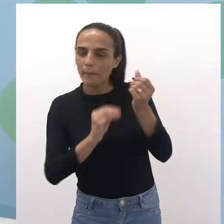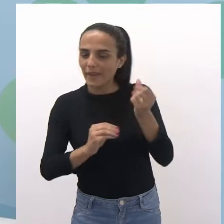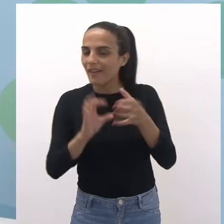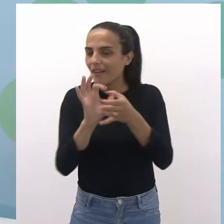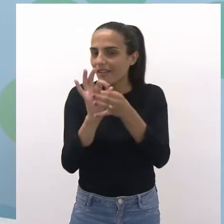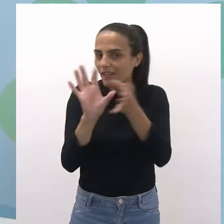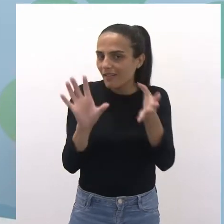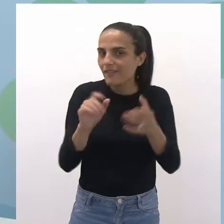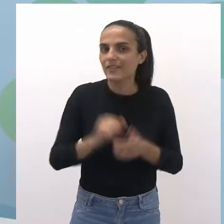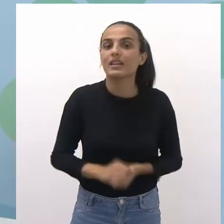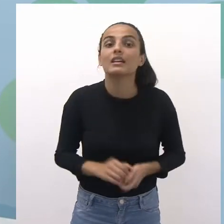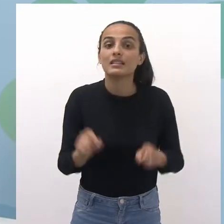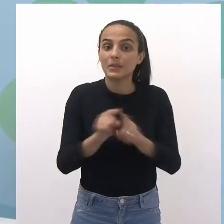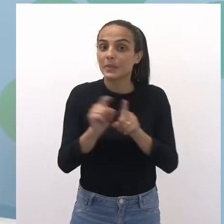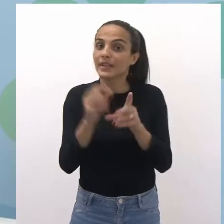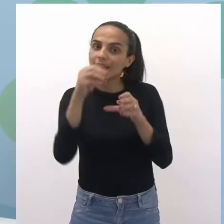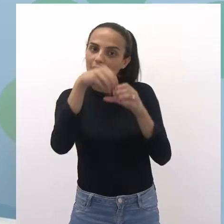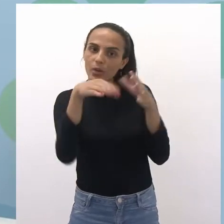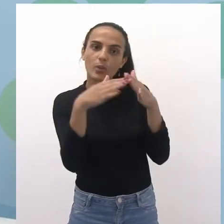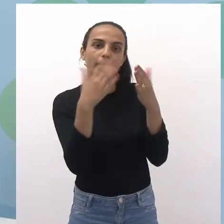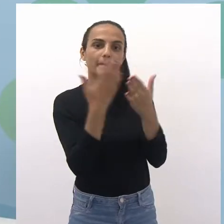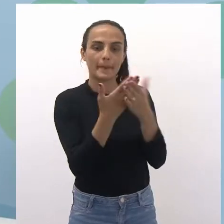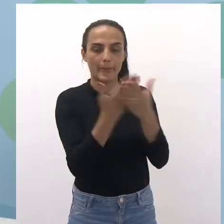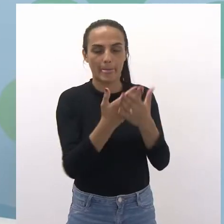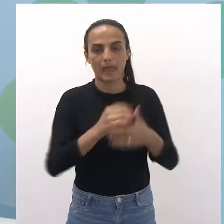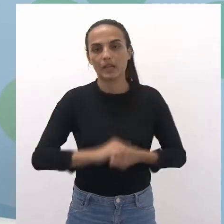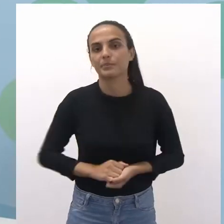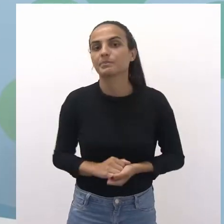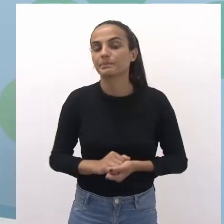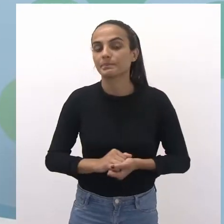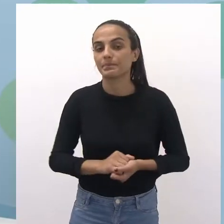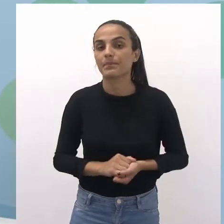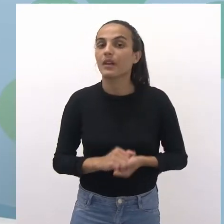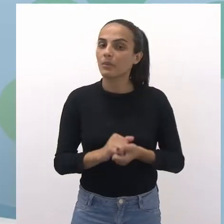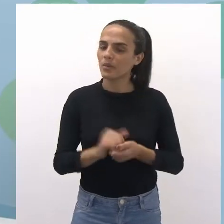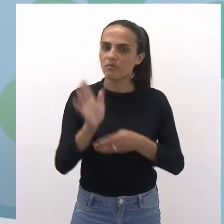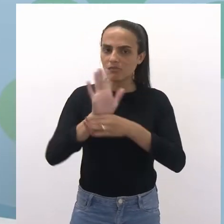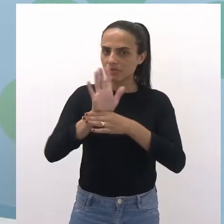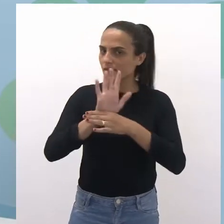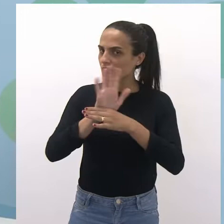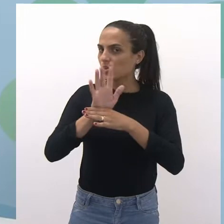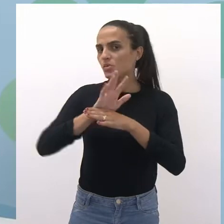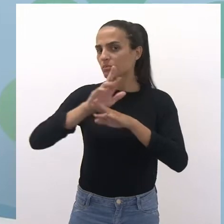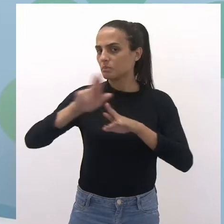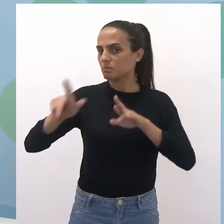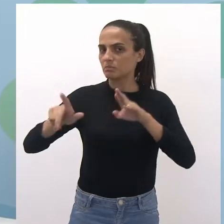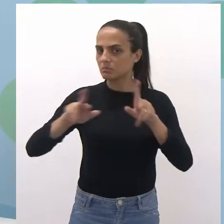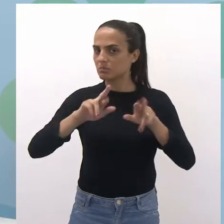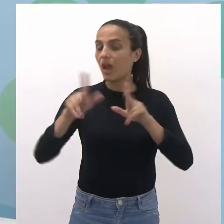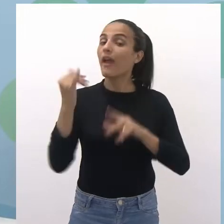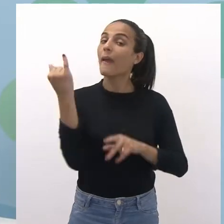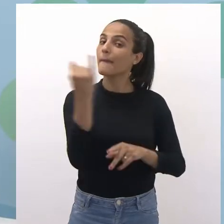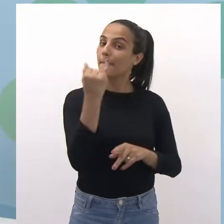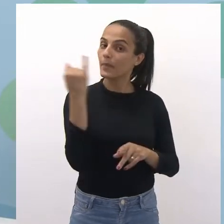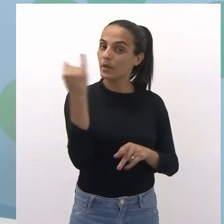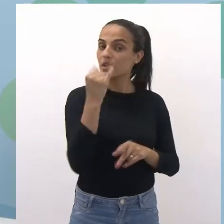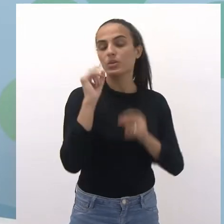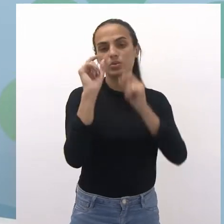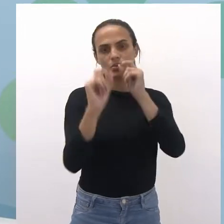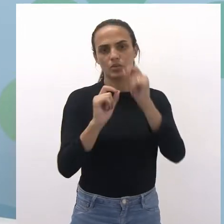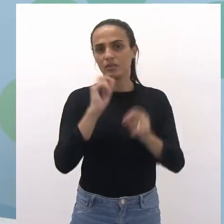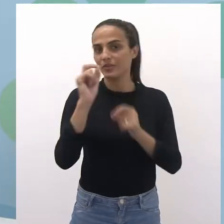disponibilizados pela unidade escolar. Então, esses vídeos, eles são importantes